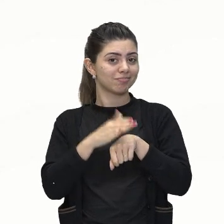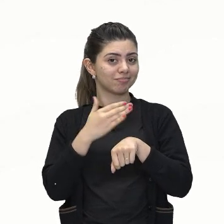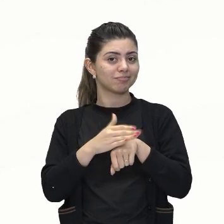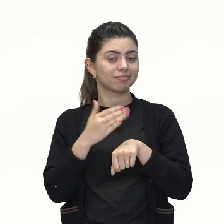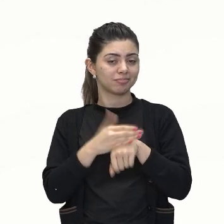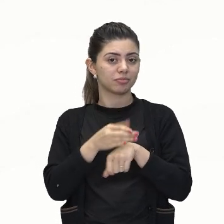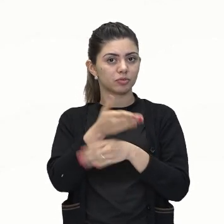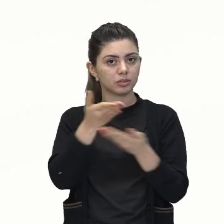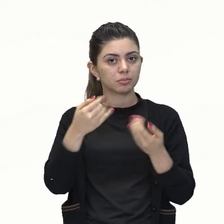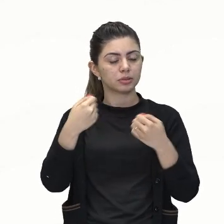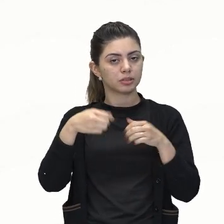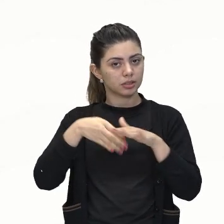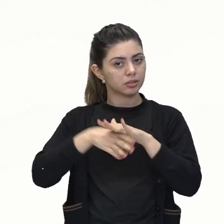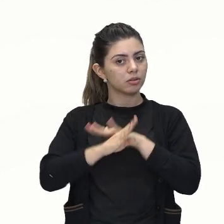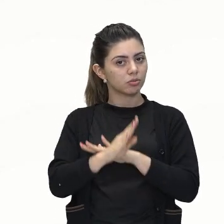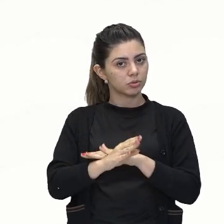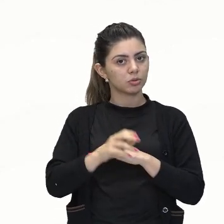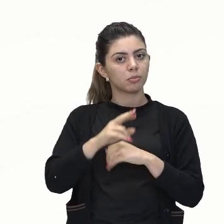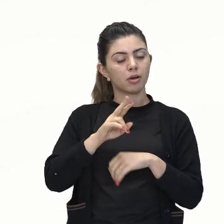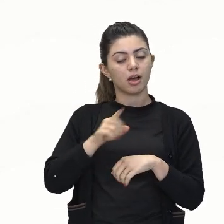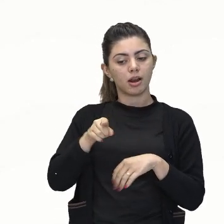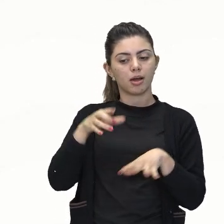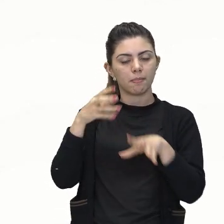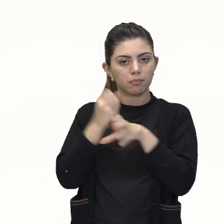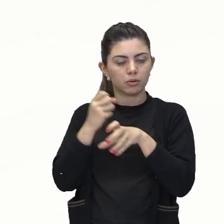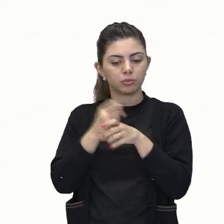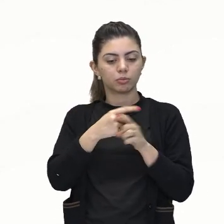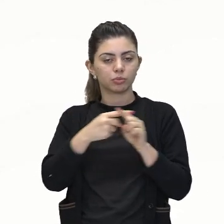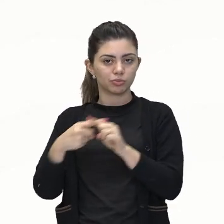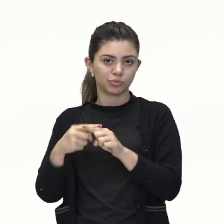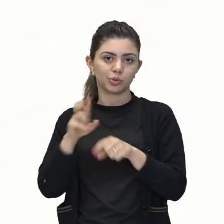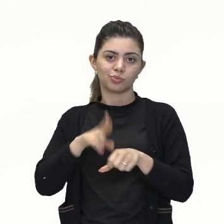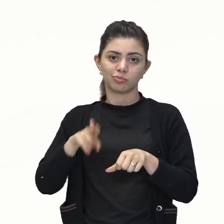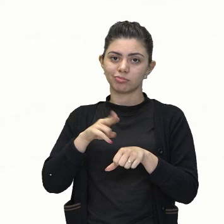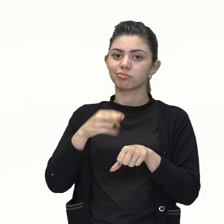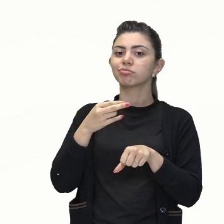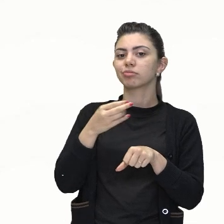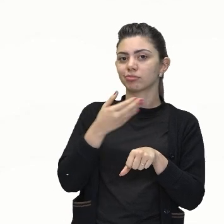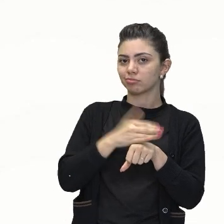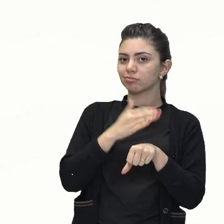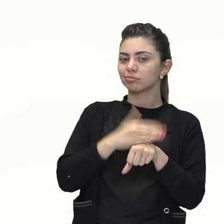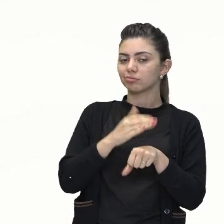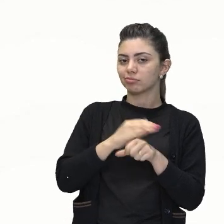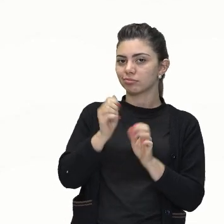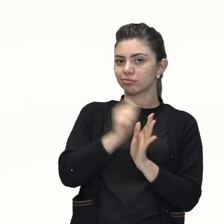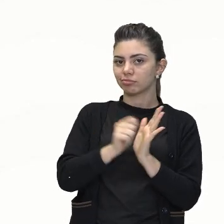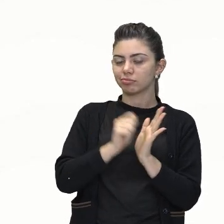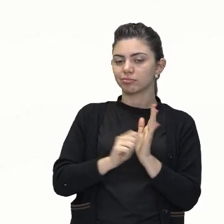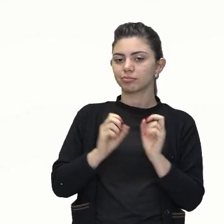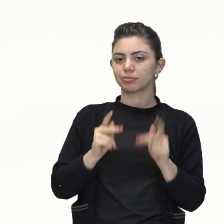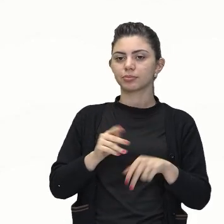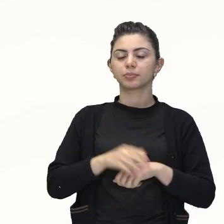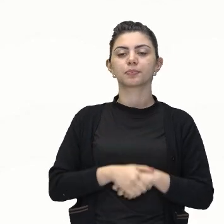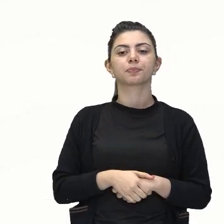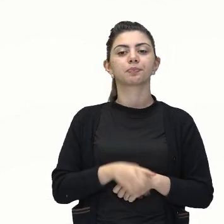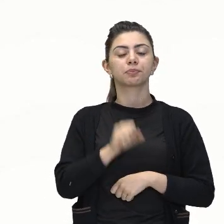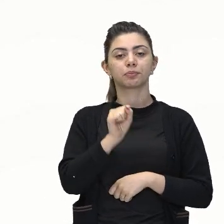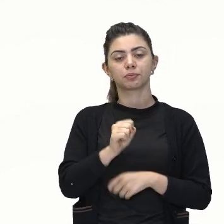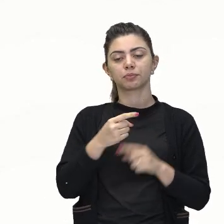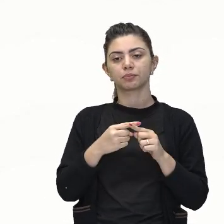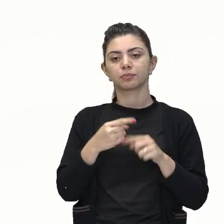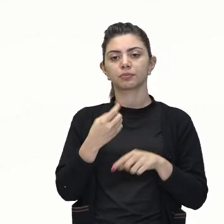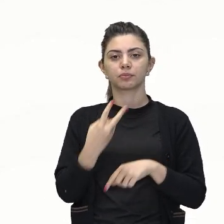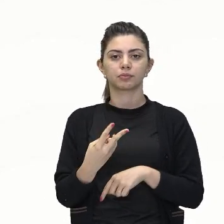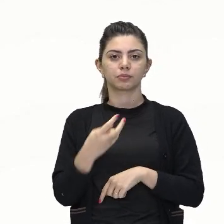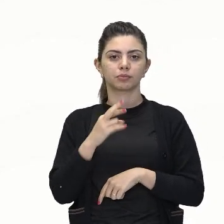acostumem-se sempre a resolver operações de multiplicação sem calculadora, tá bom? 8 vezes 2, 16,